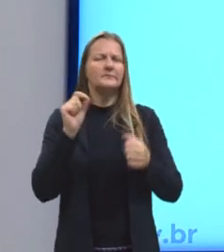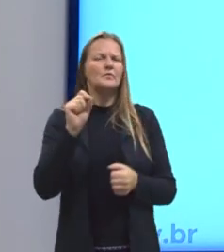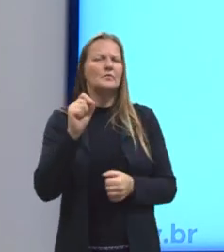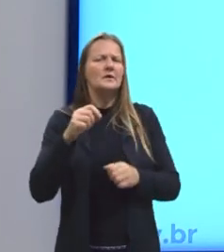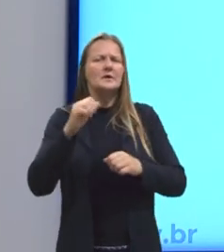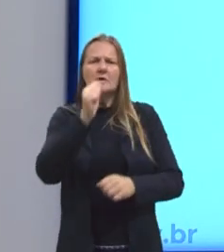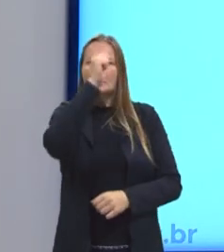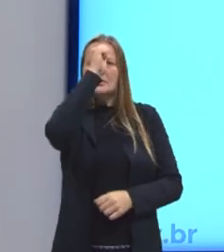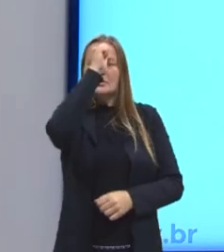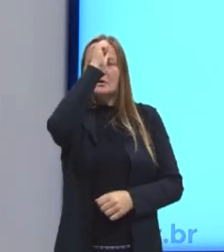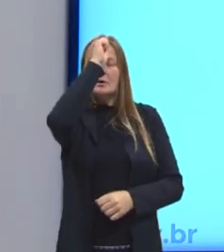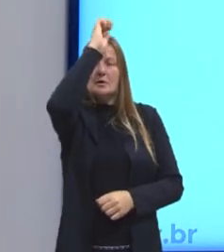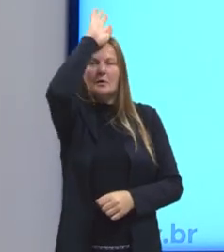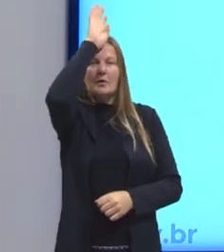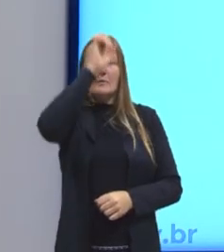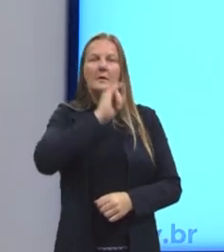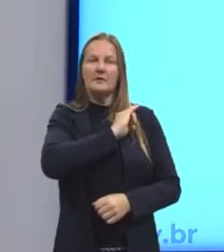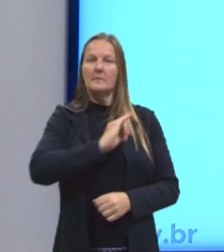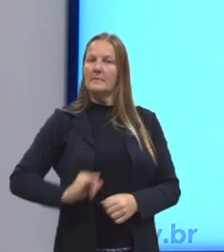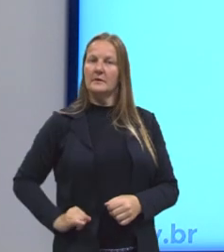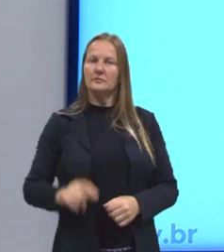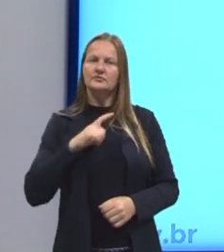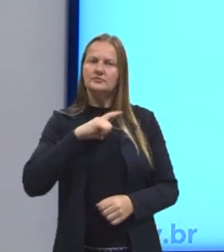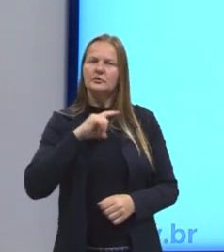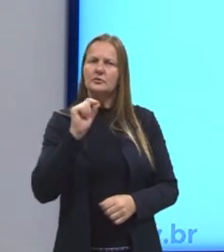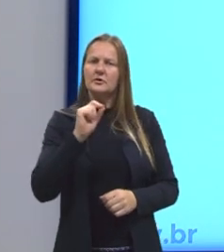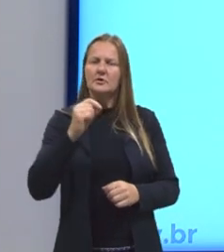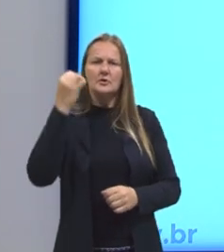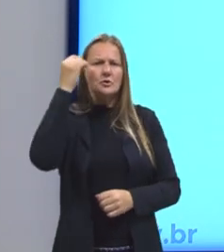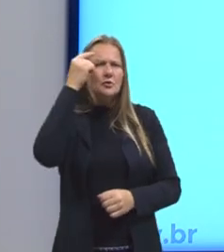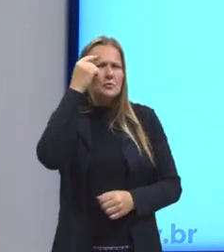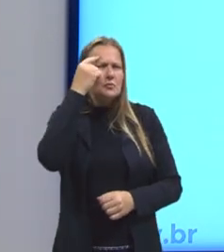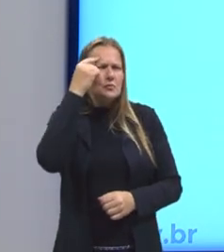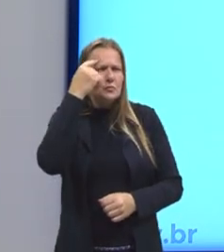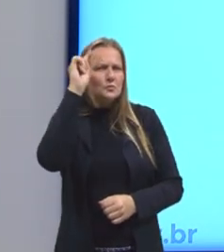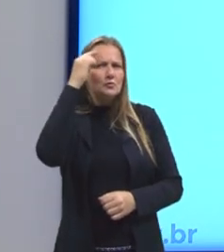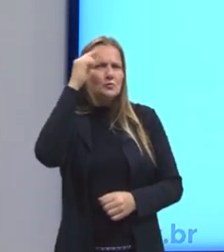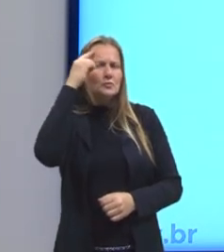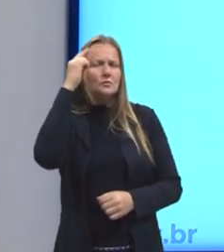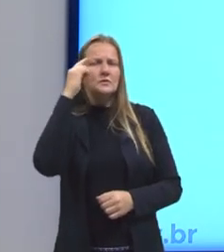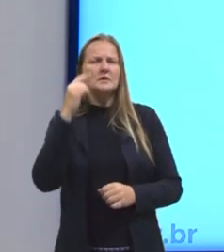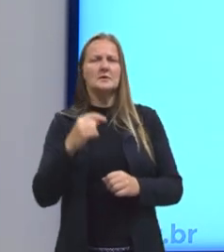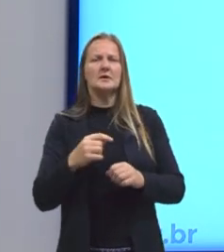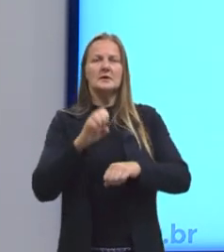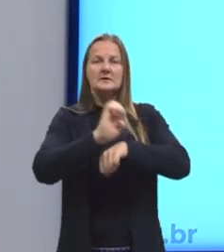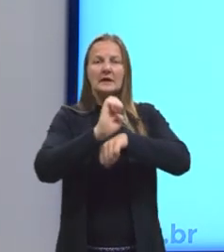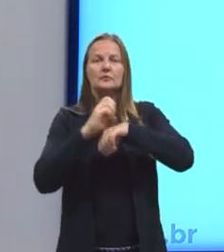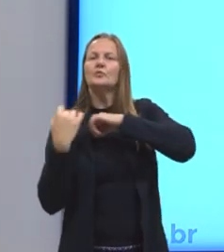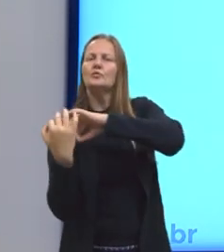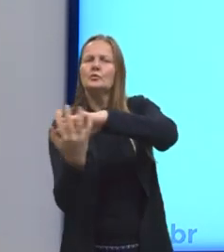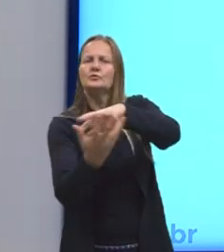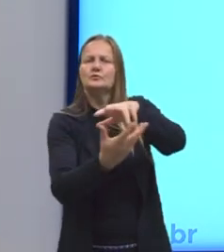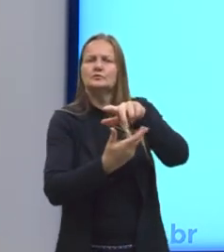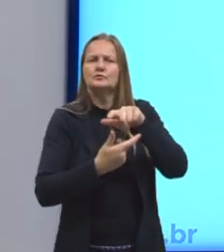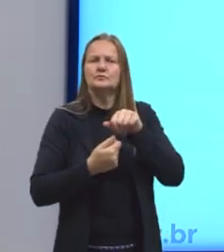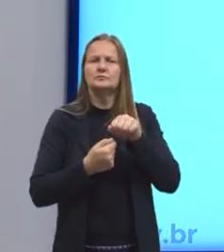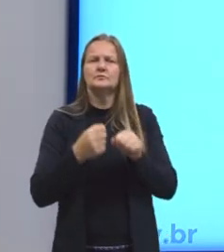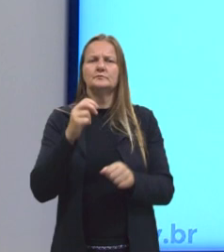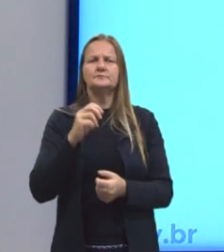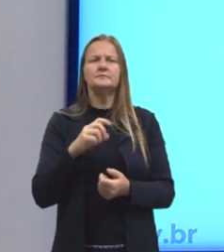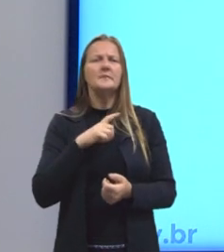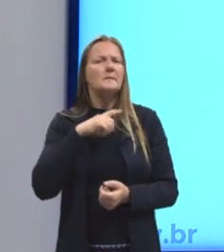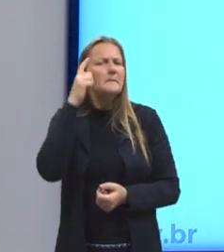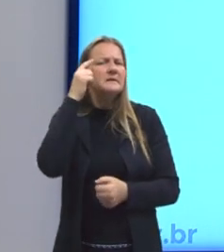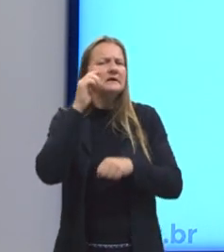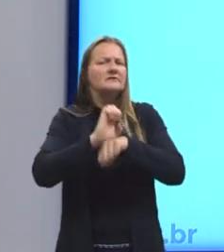que o império romano tinha trazia em si era esse ideal do Estado Universal os romanos Império Romano tinha essa